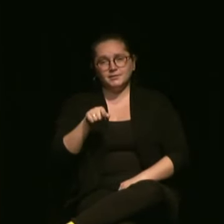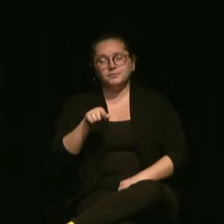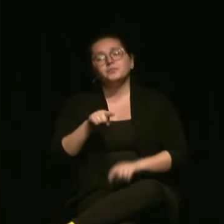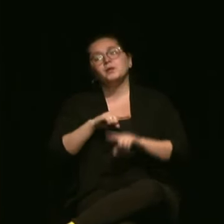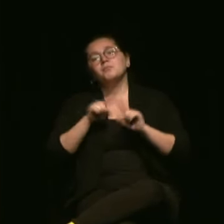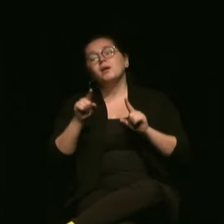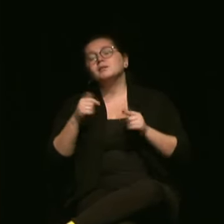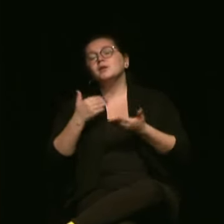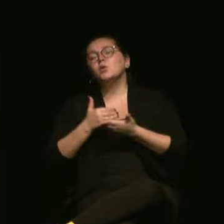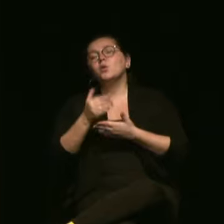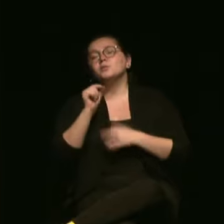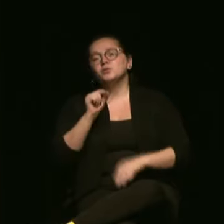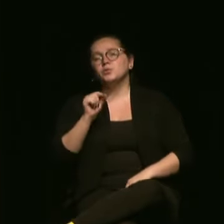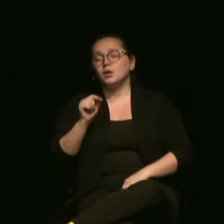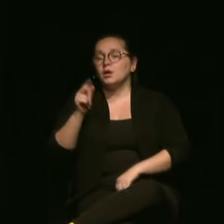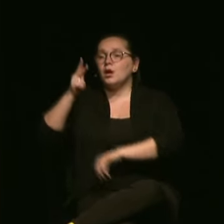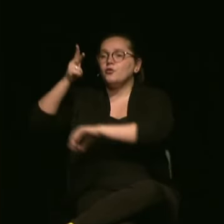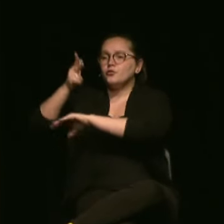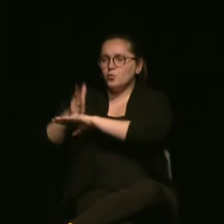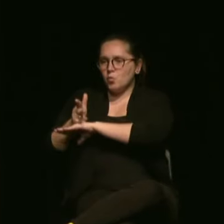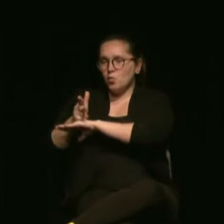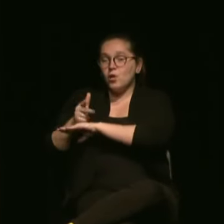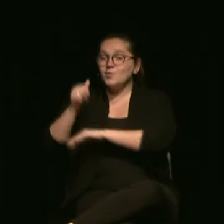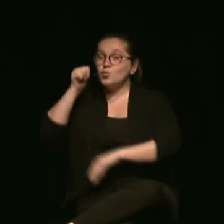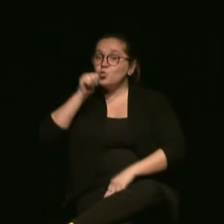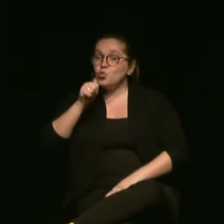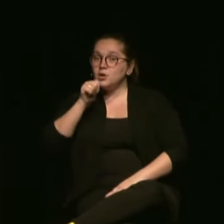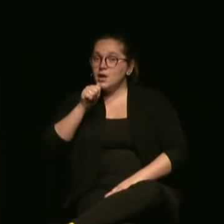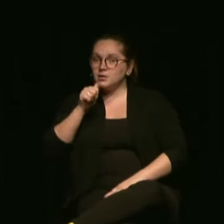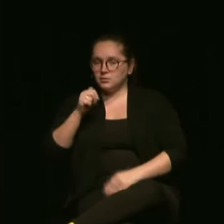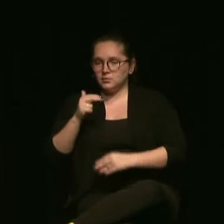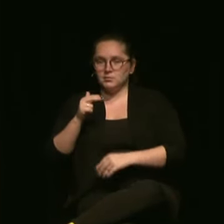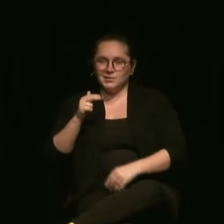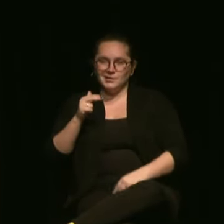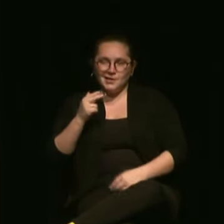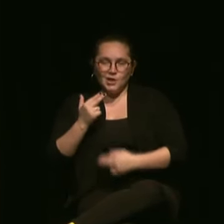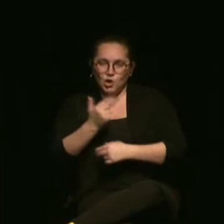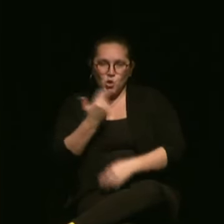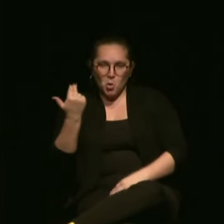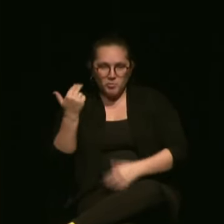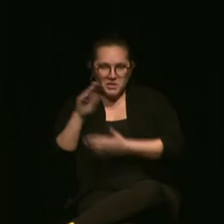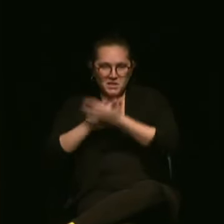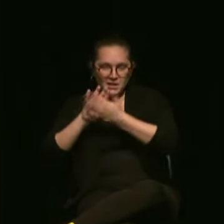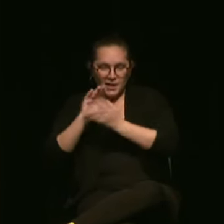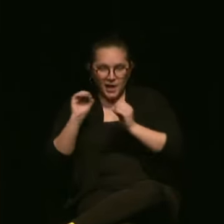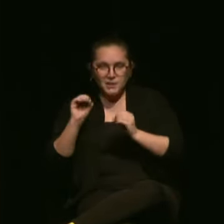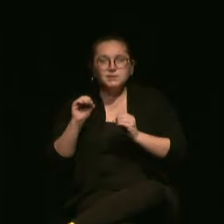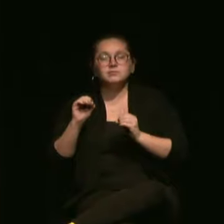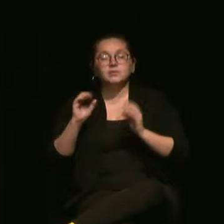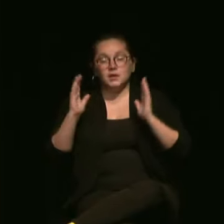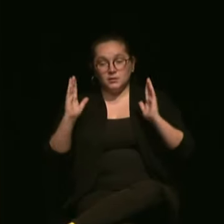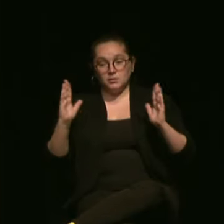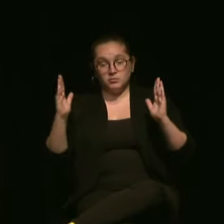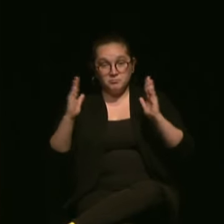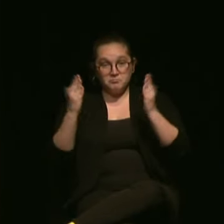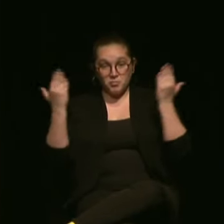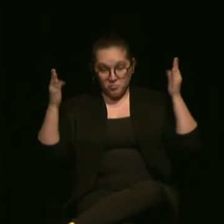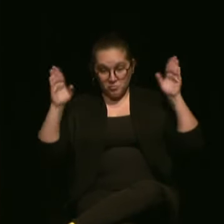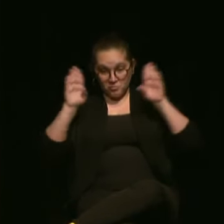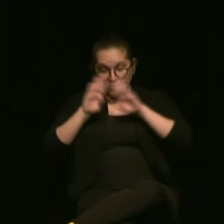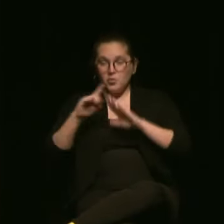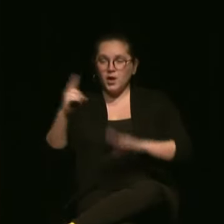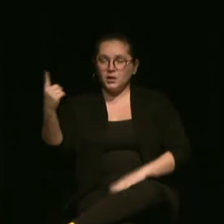começou filmando as mulheres anônimas. Num estúdio, em poucos dias, elas vinham ao